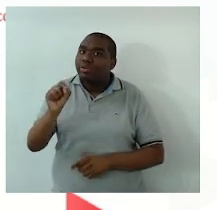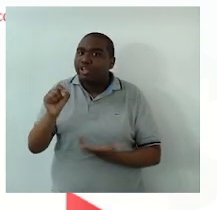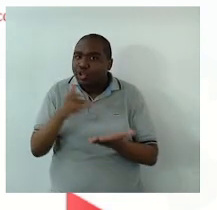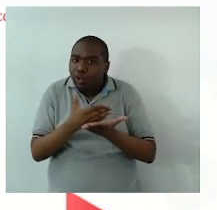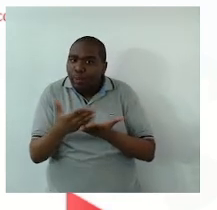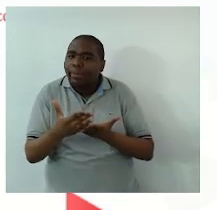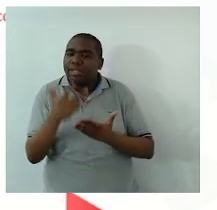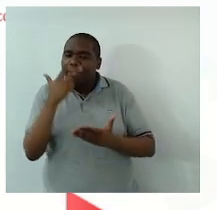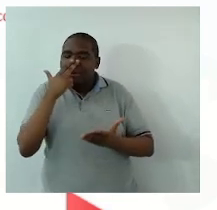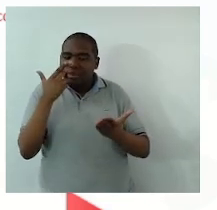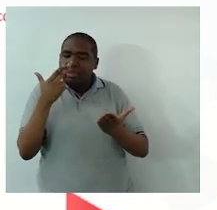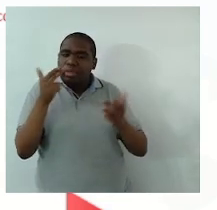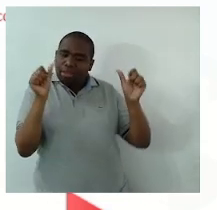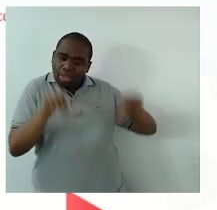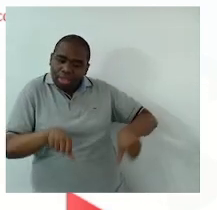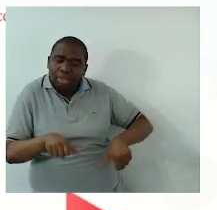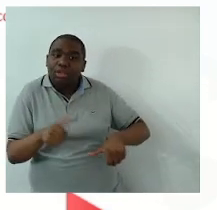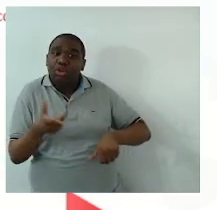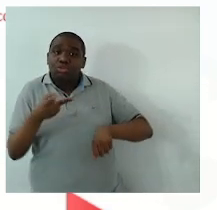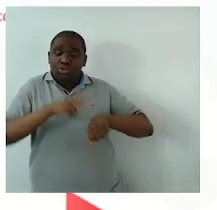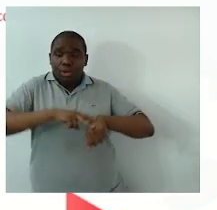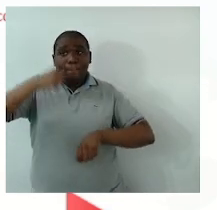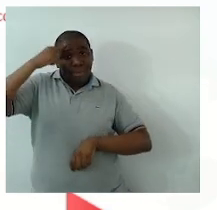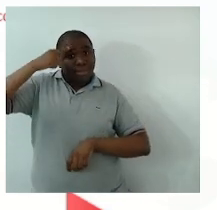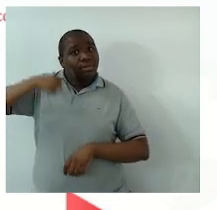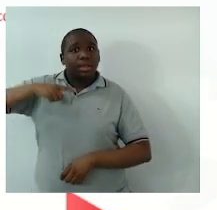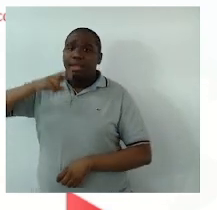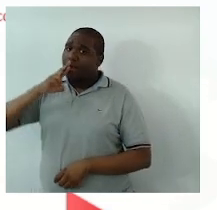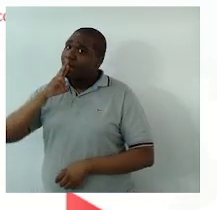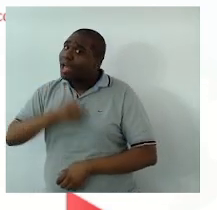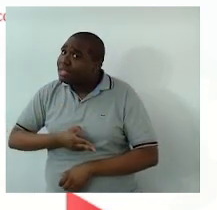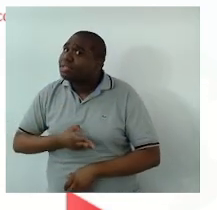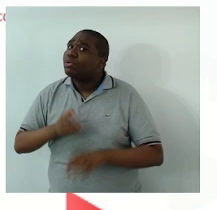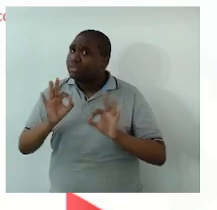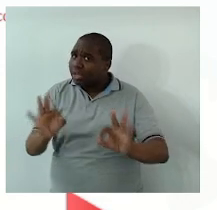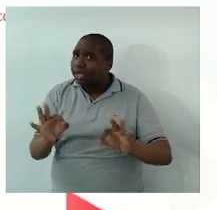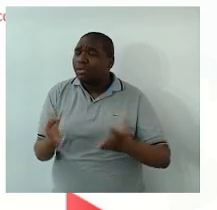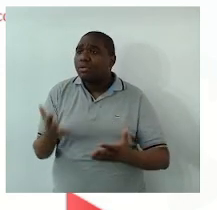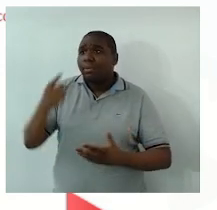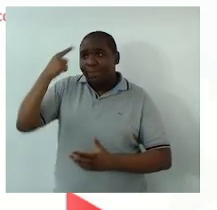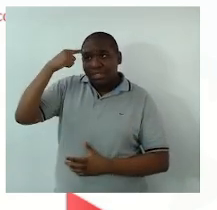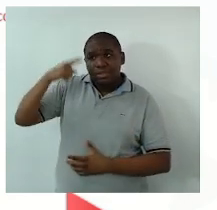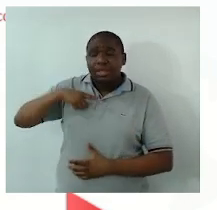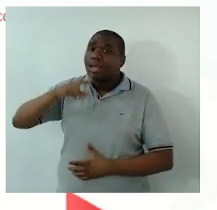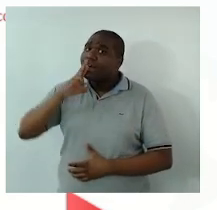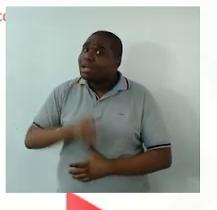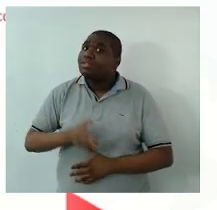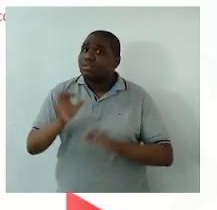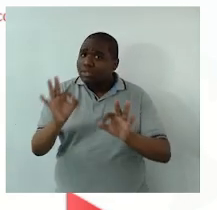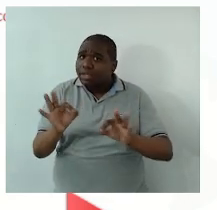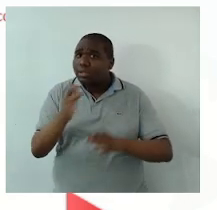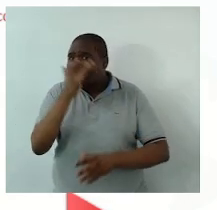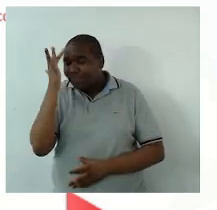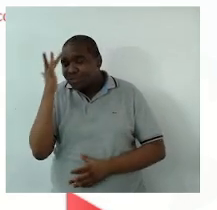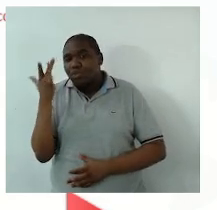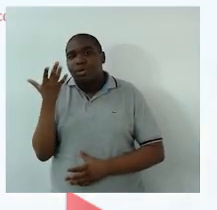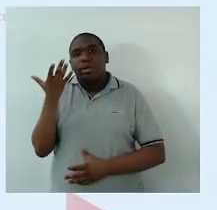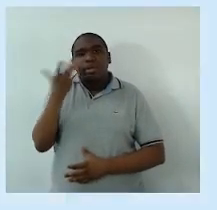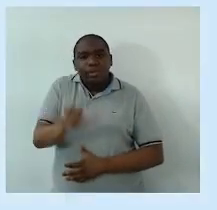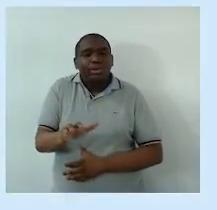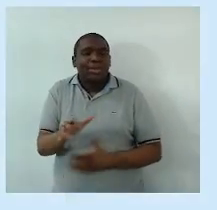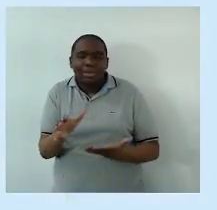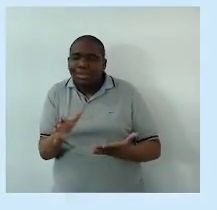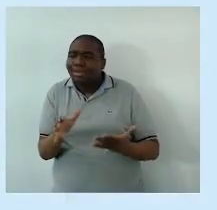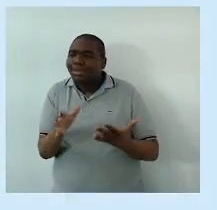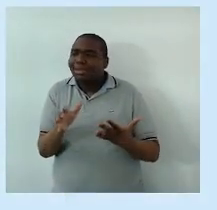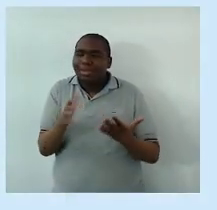começa quando os dois lados acham que tem razão, né? Então, quando os dois lados acham que tem razão, ninguém vai ceder e a